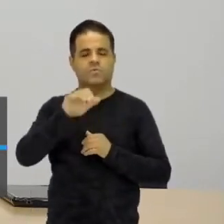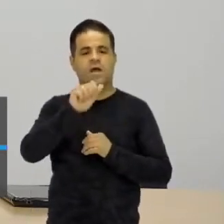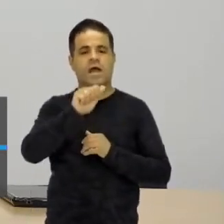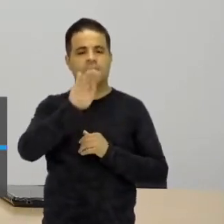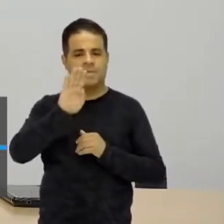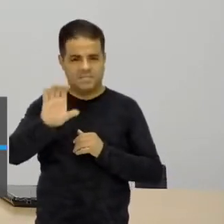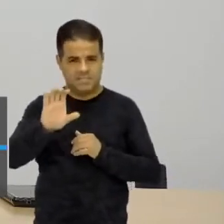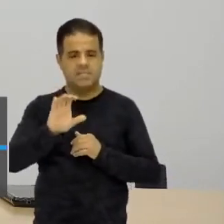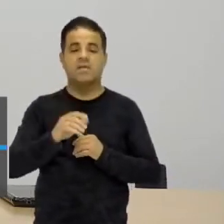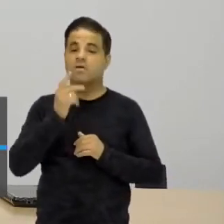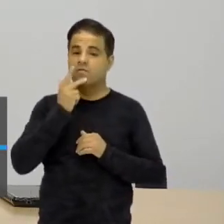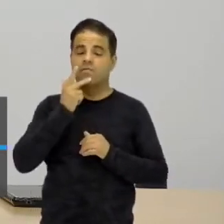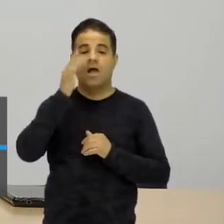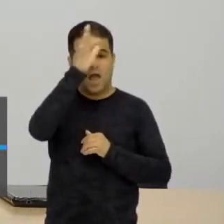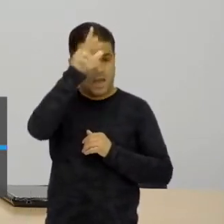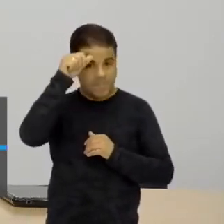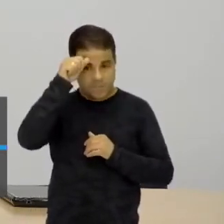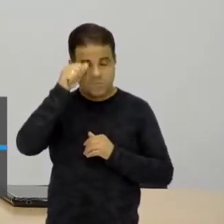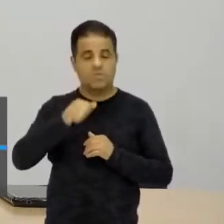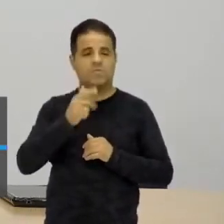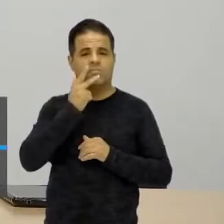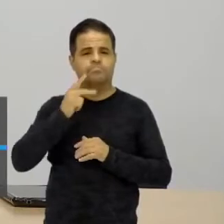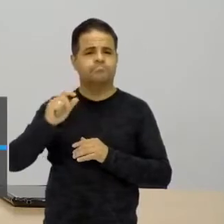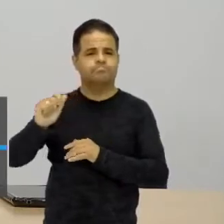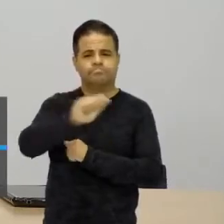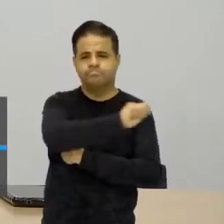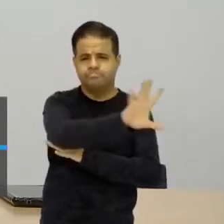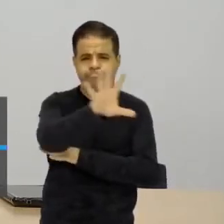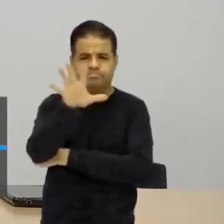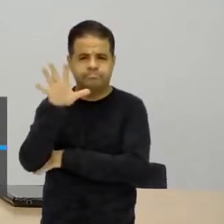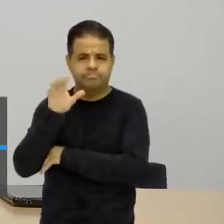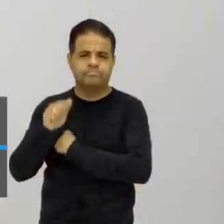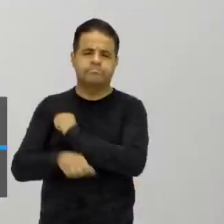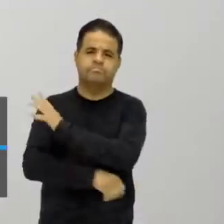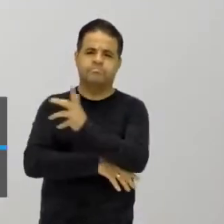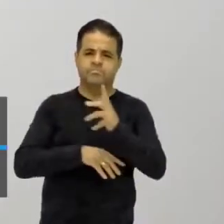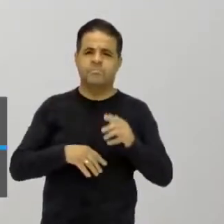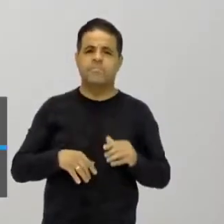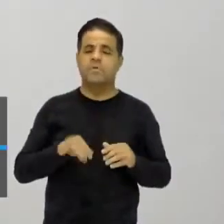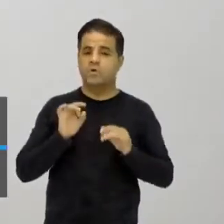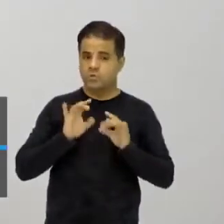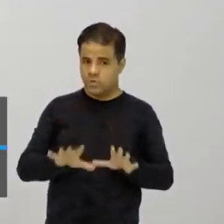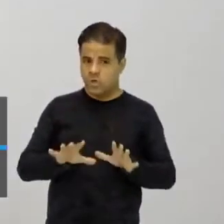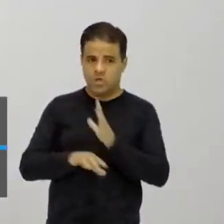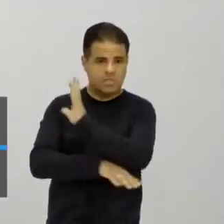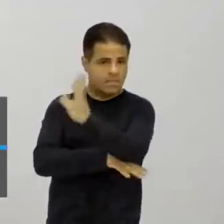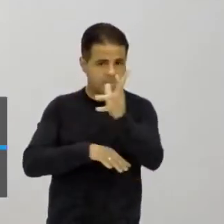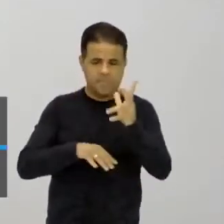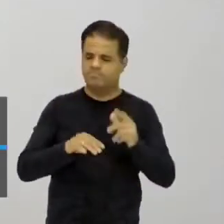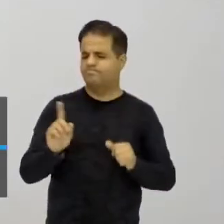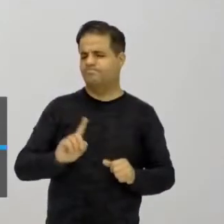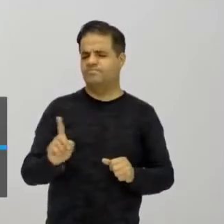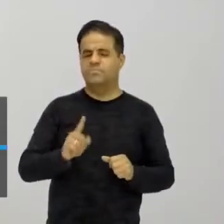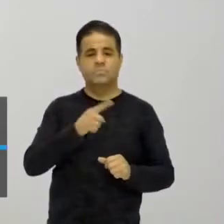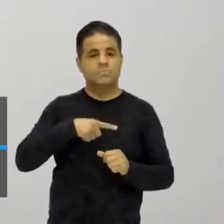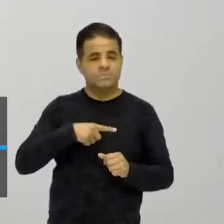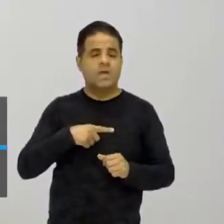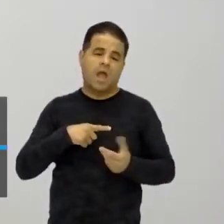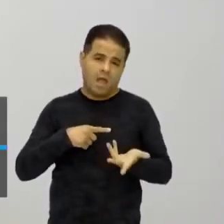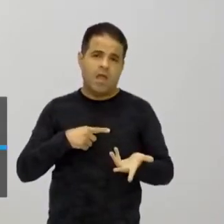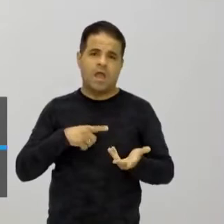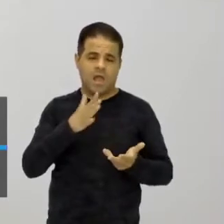C colocaram Amazônia com desmatamentos. Mas não é só o desmatamento não, porque quando a gente tem um